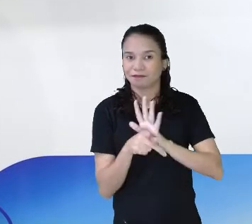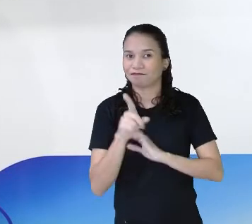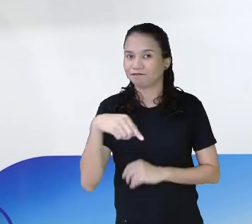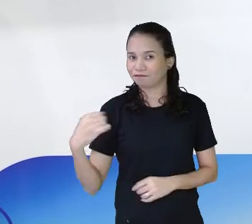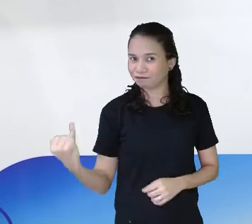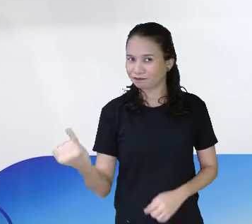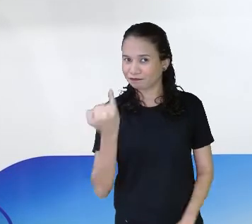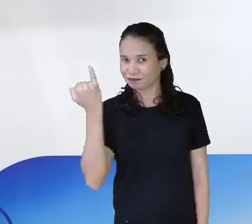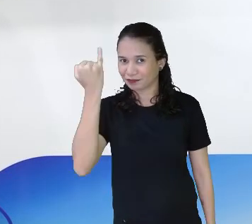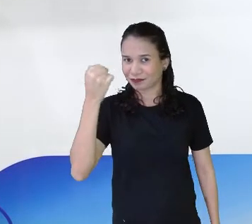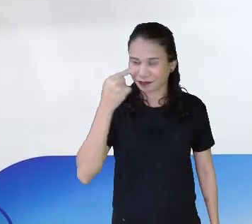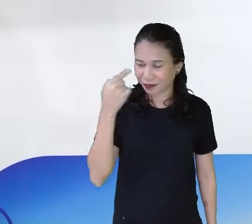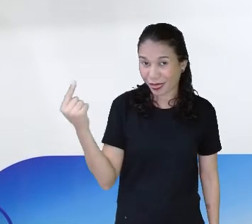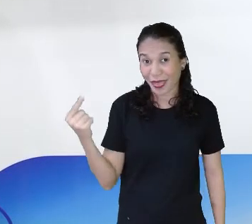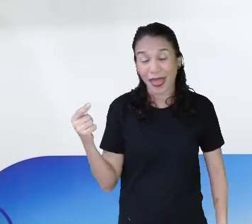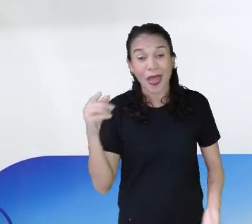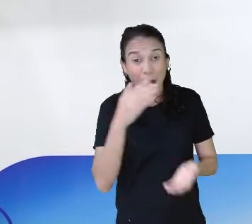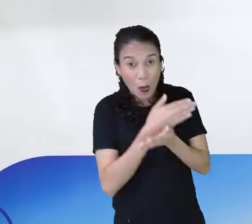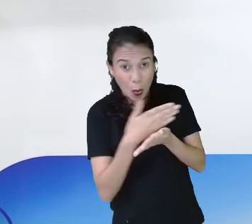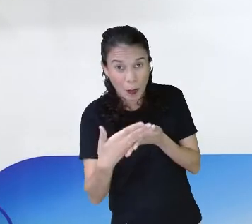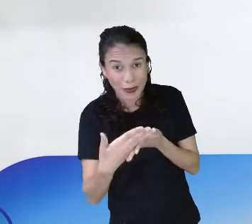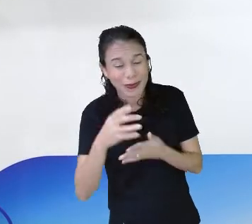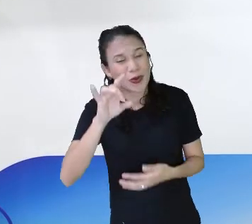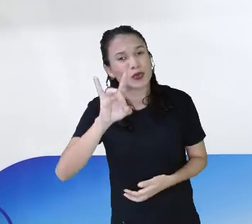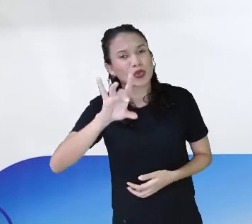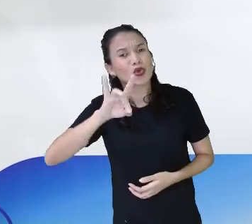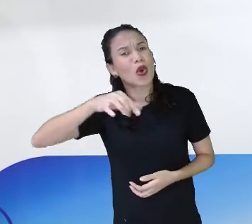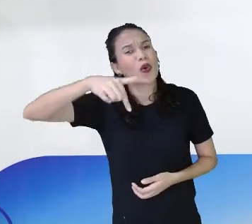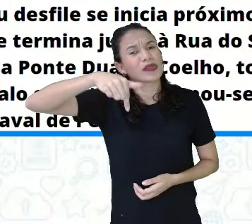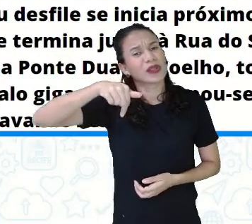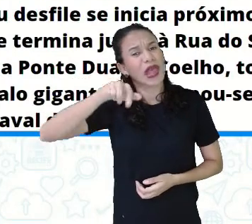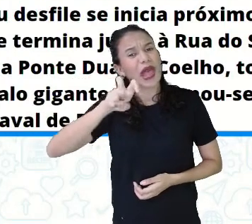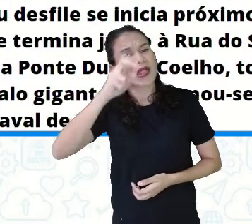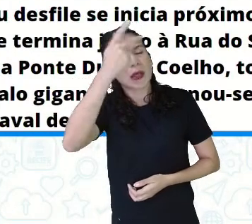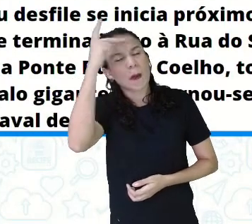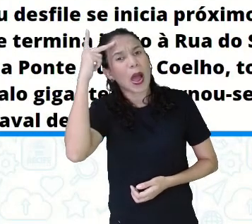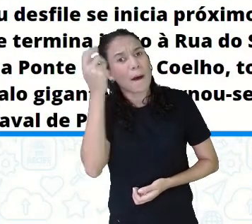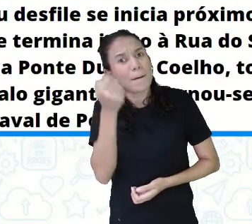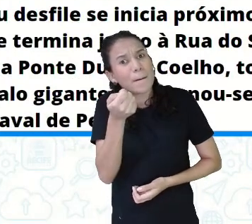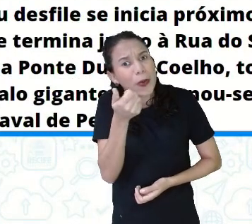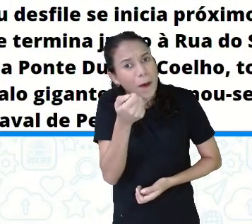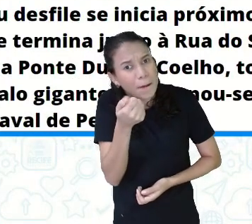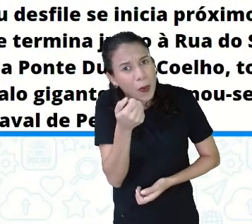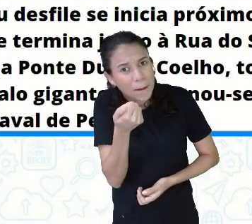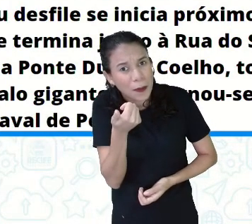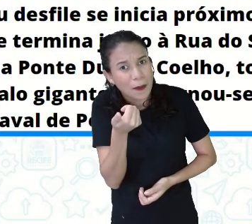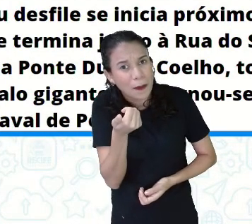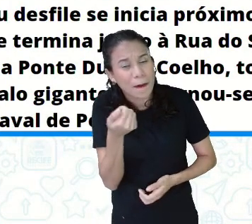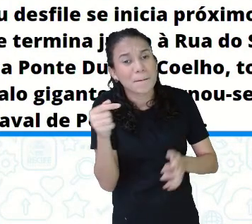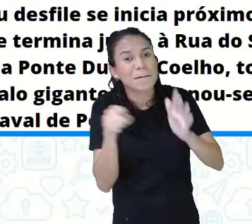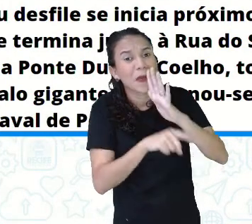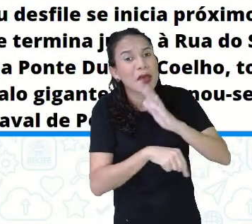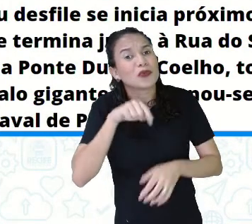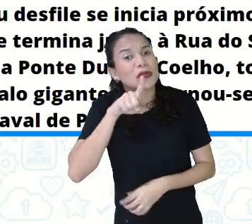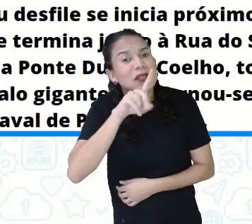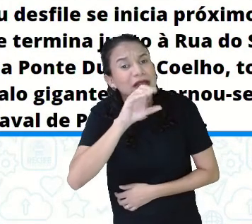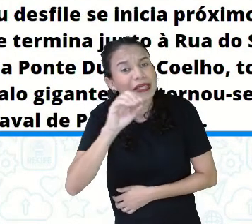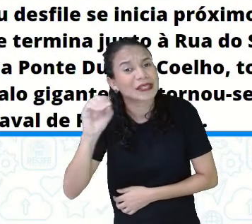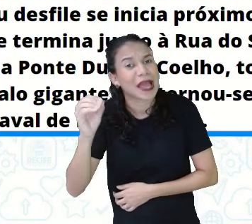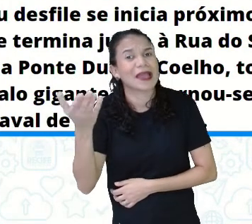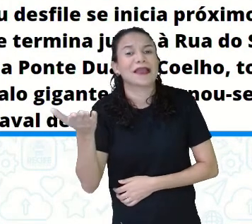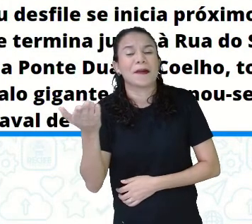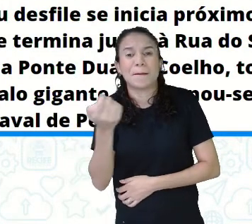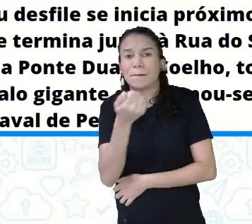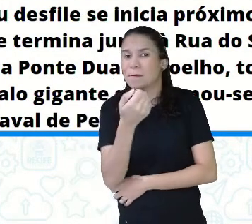olha só a curiosidade, quando ele começou, só tinha 75 pessoas, menos de 100 pessoas atrás do bloco,